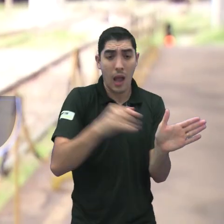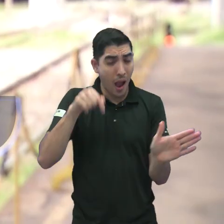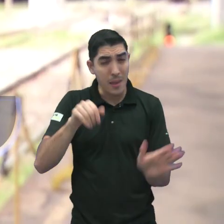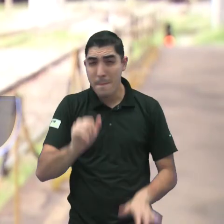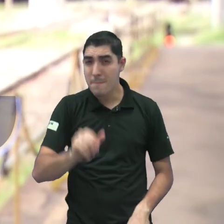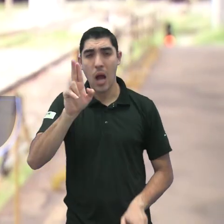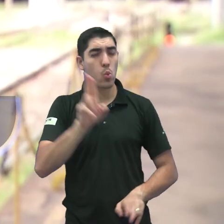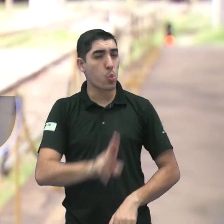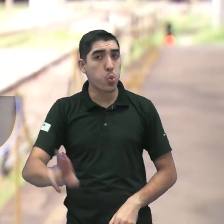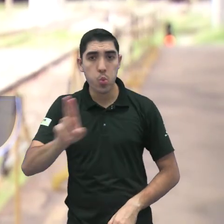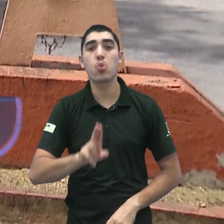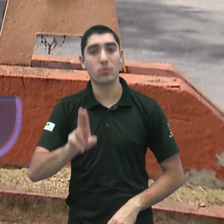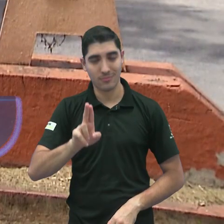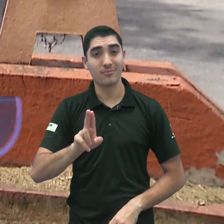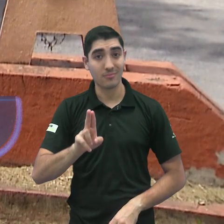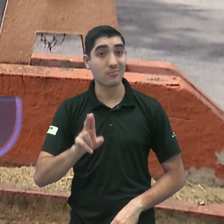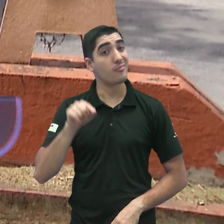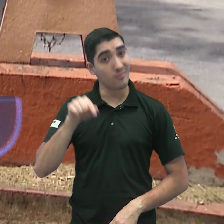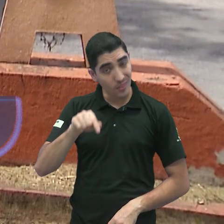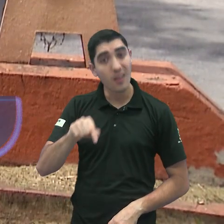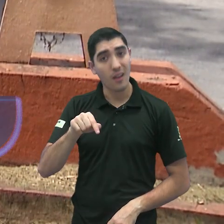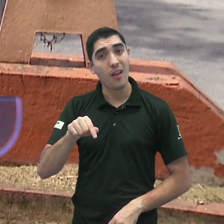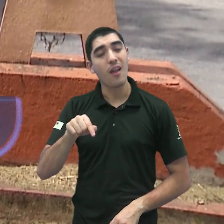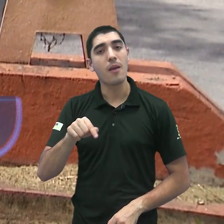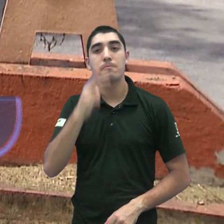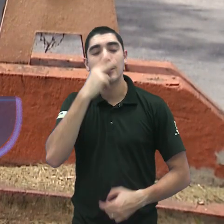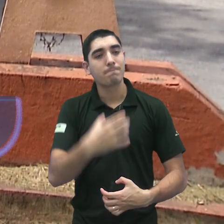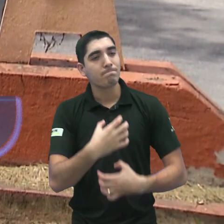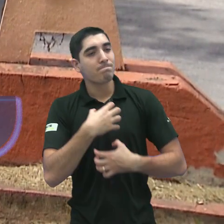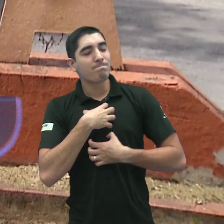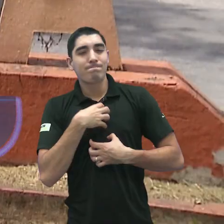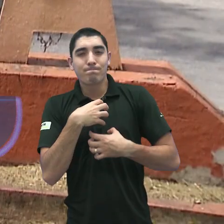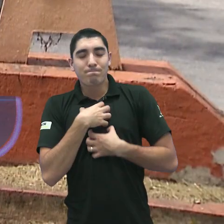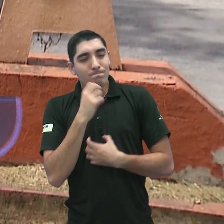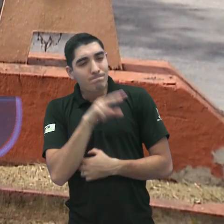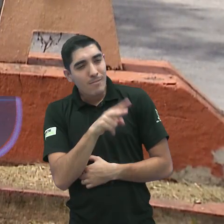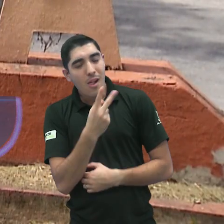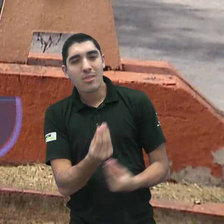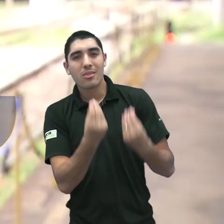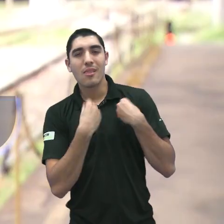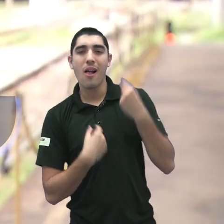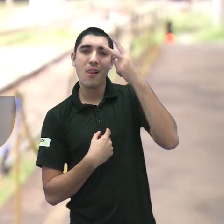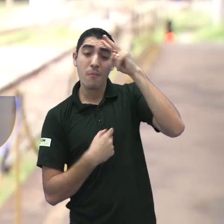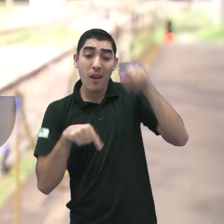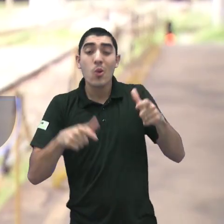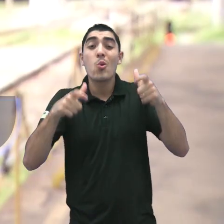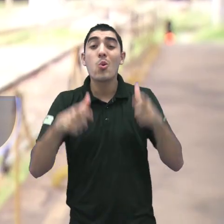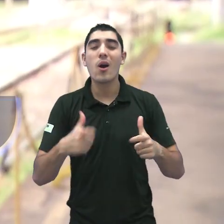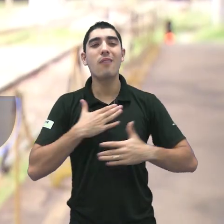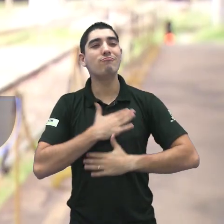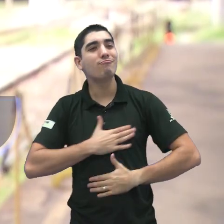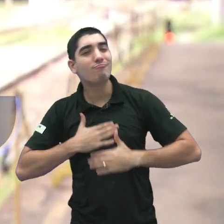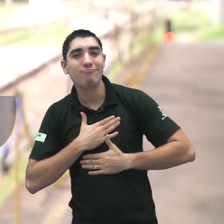utilizado. Como eu falei, fazia parte da parte sentimental também, né? As pessoas... era um espaço de lazer o trem,